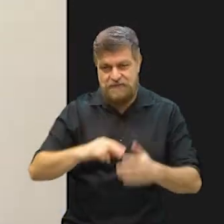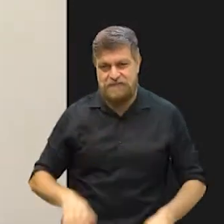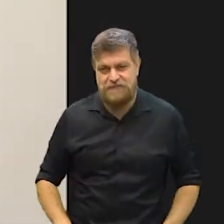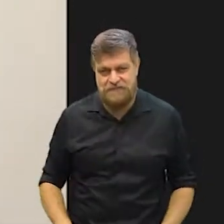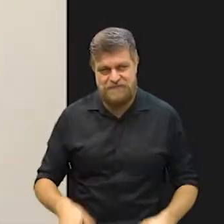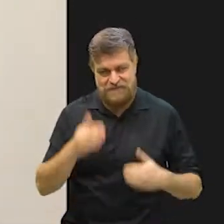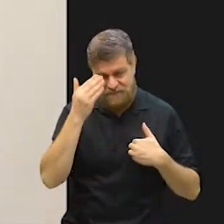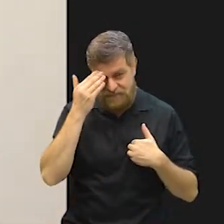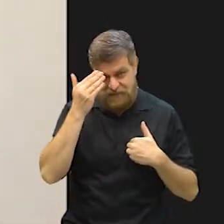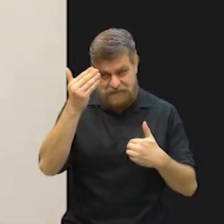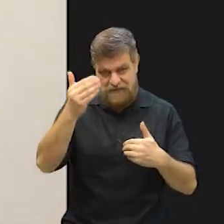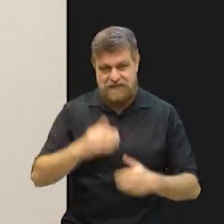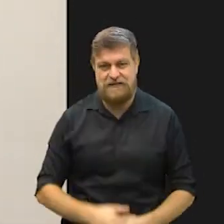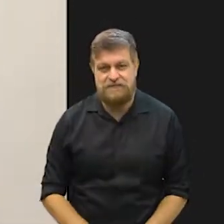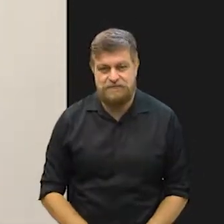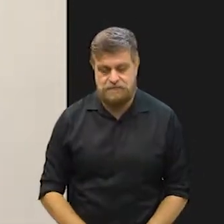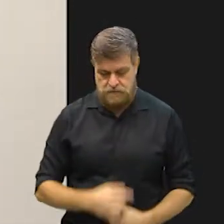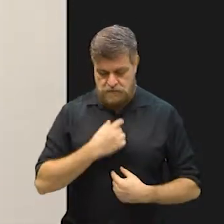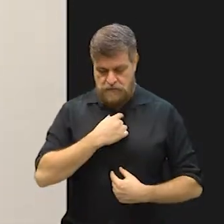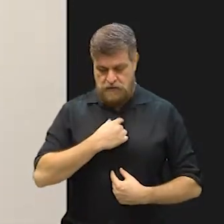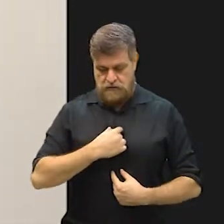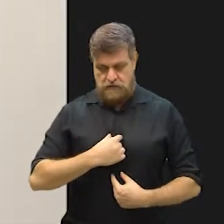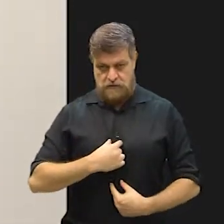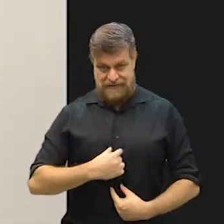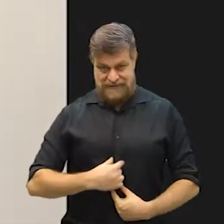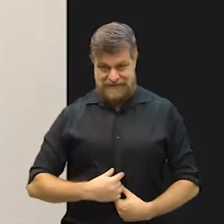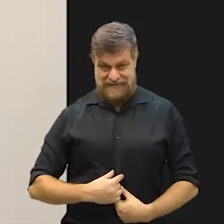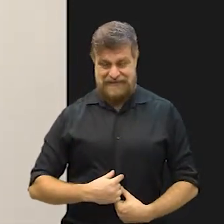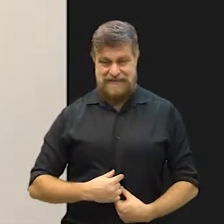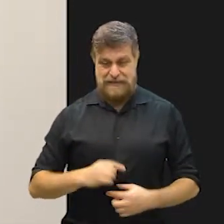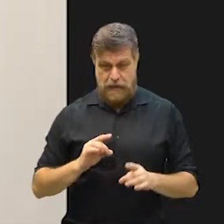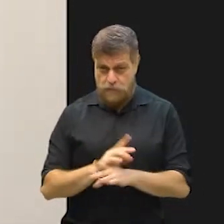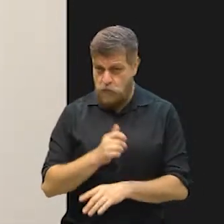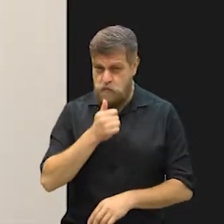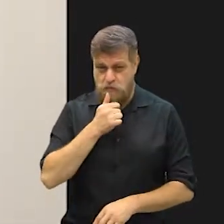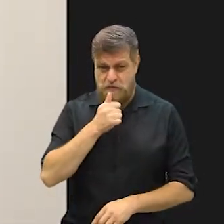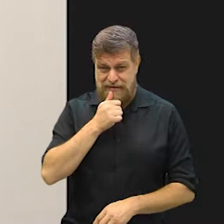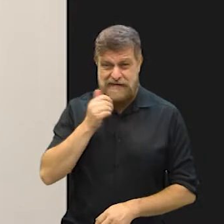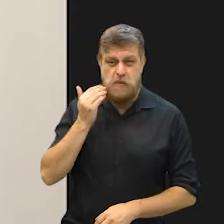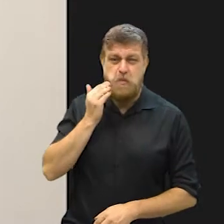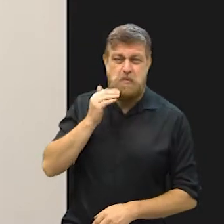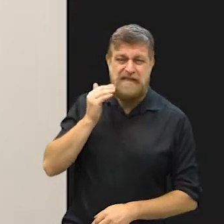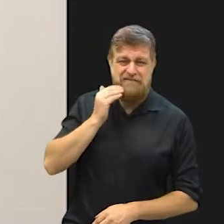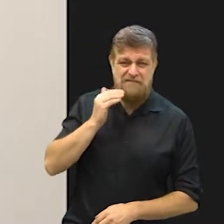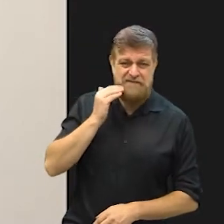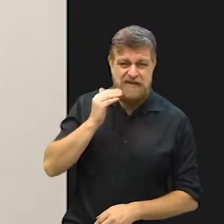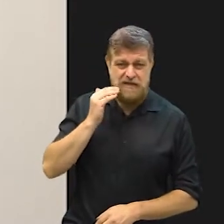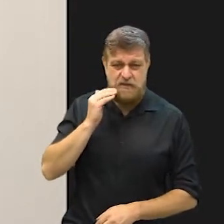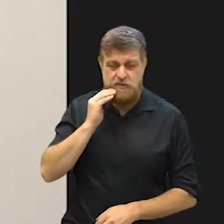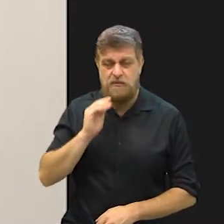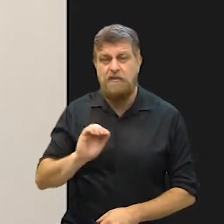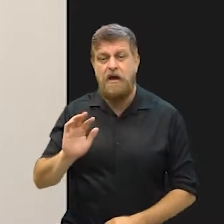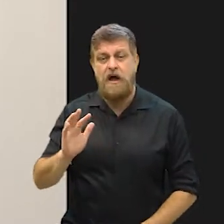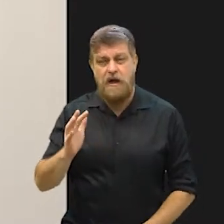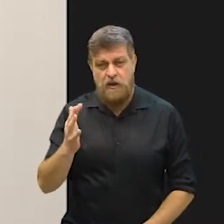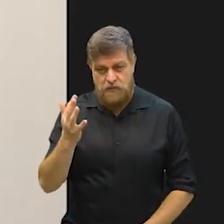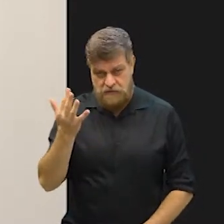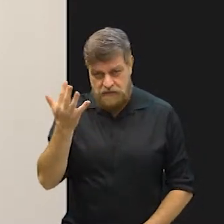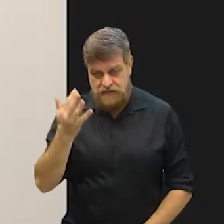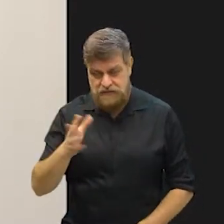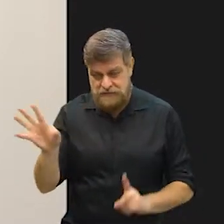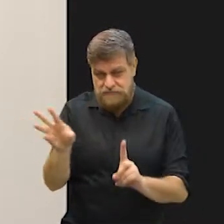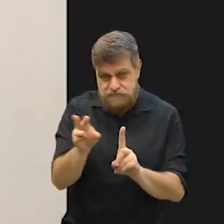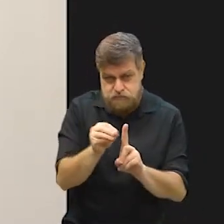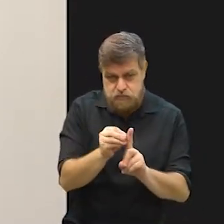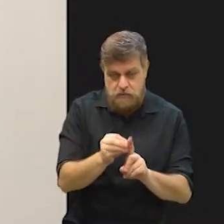obrigado. Bem, a mielomeningocele é uma condição que afeta